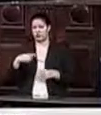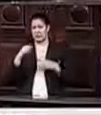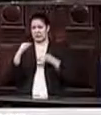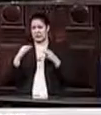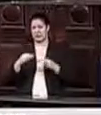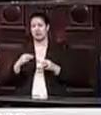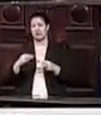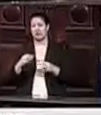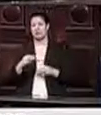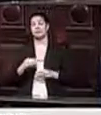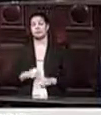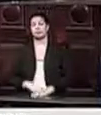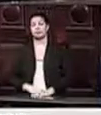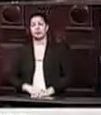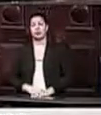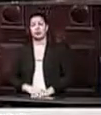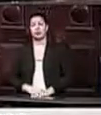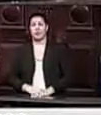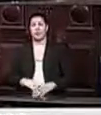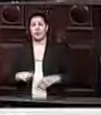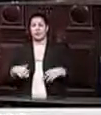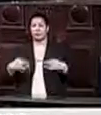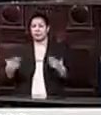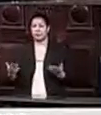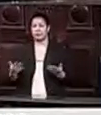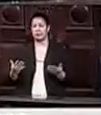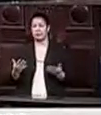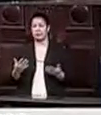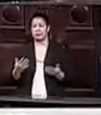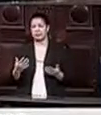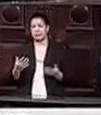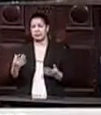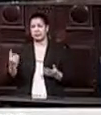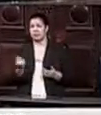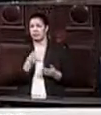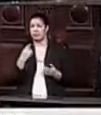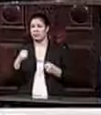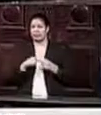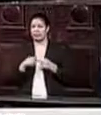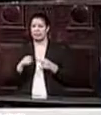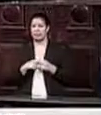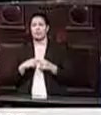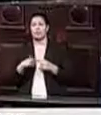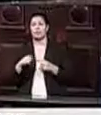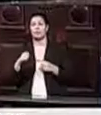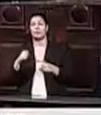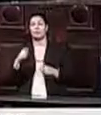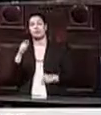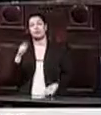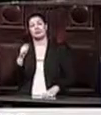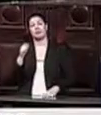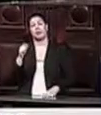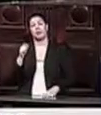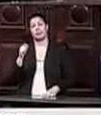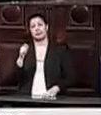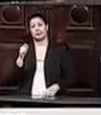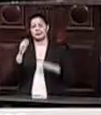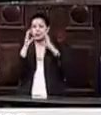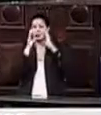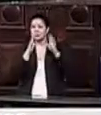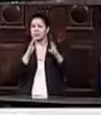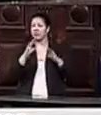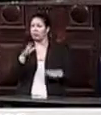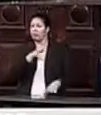de forte calibre, né? Então, na verdade, quando fizemos isso, fizemos ouvindo essas